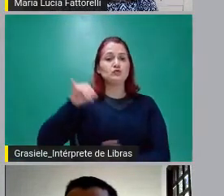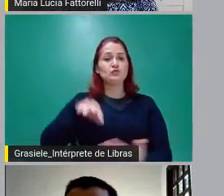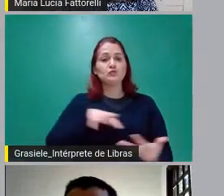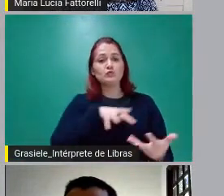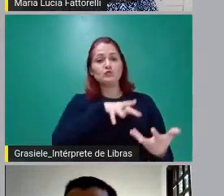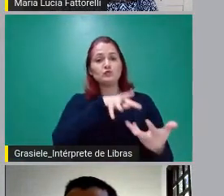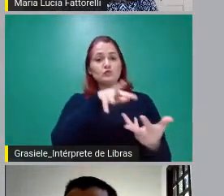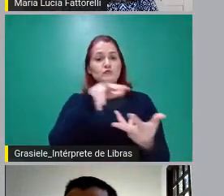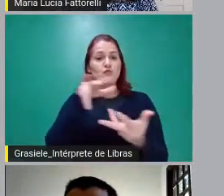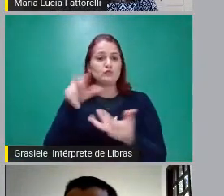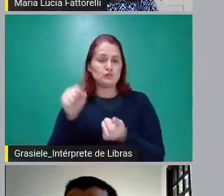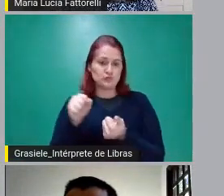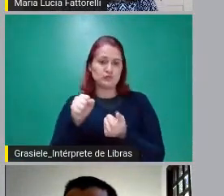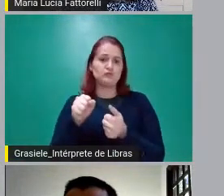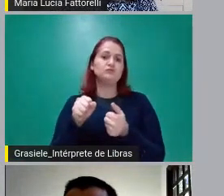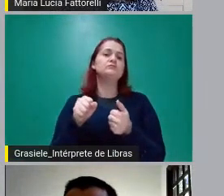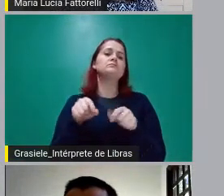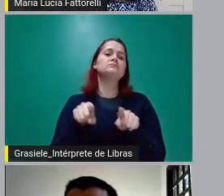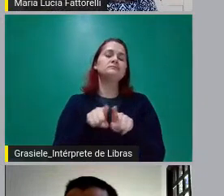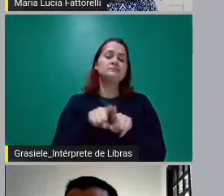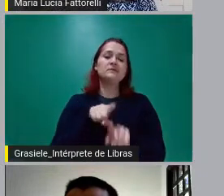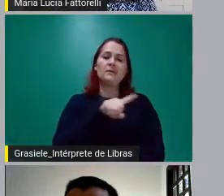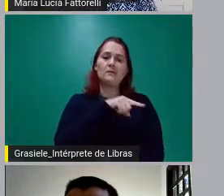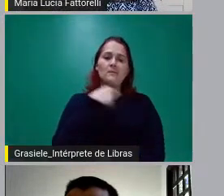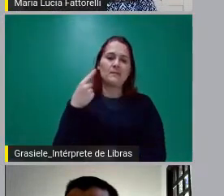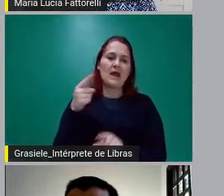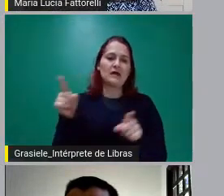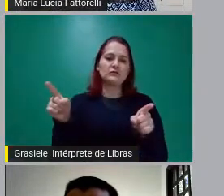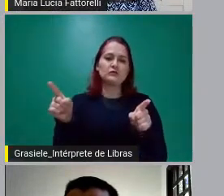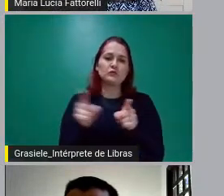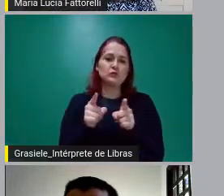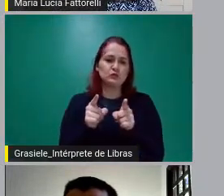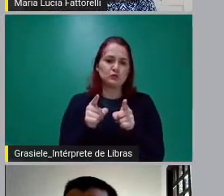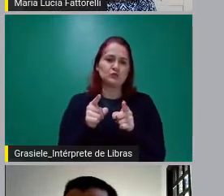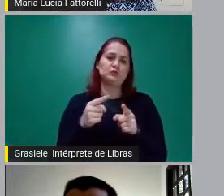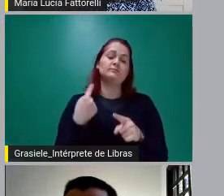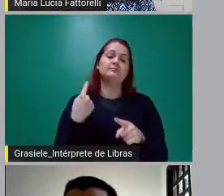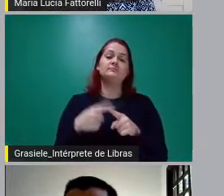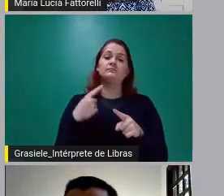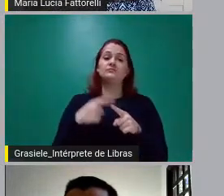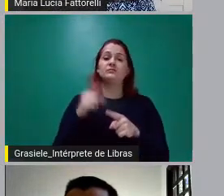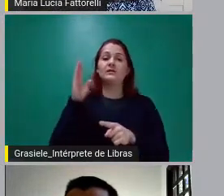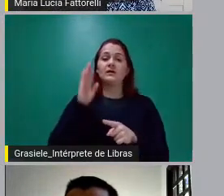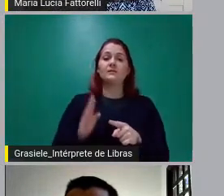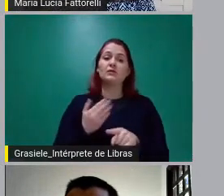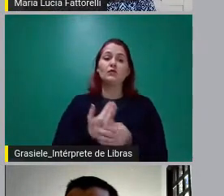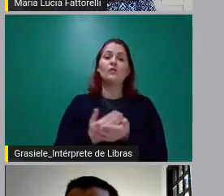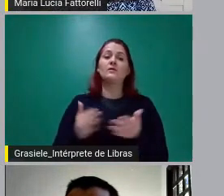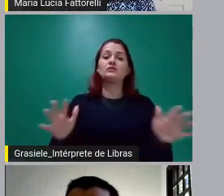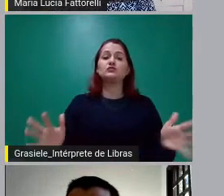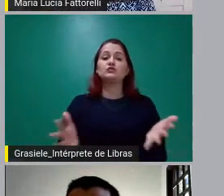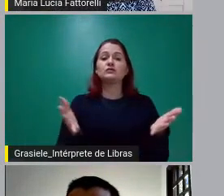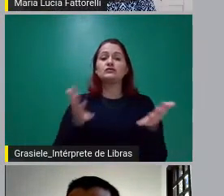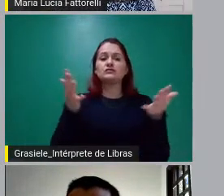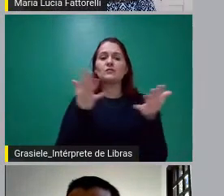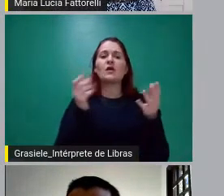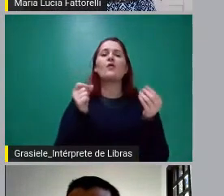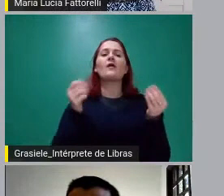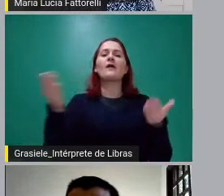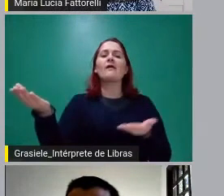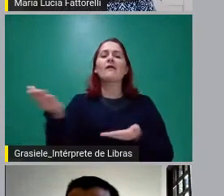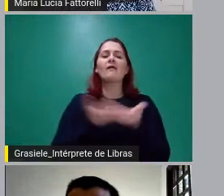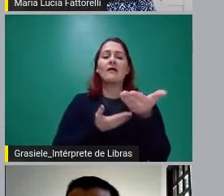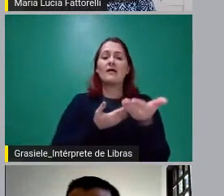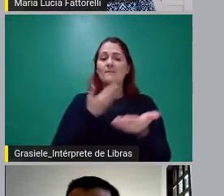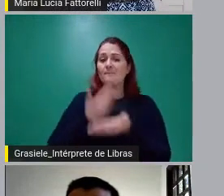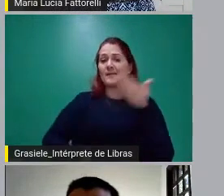tão ilegítimo? Porque o Brasil seguiu com o processo de permitir e até estimular sucessivas trocas desvantajosas para o próprio país,